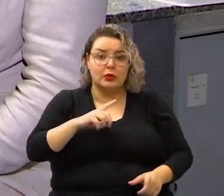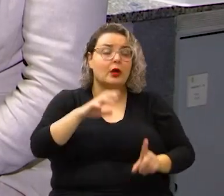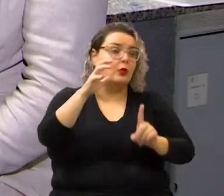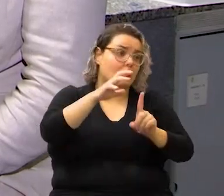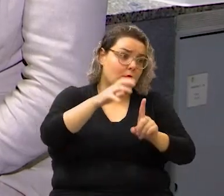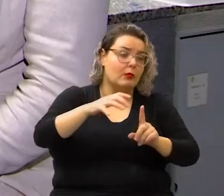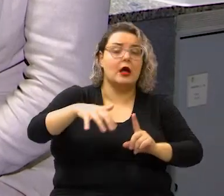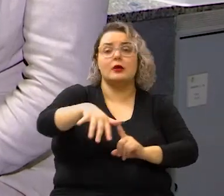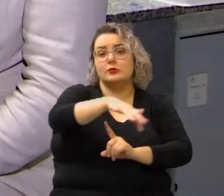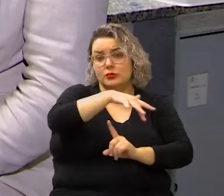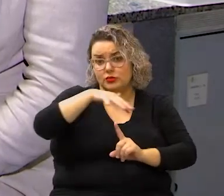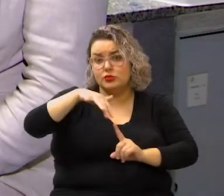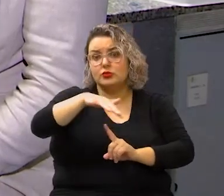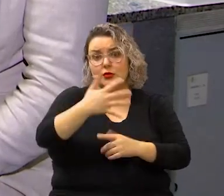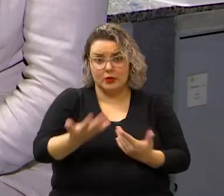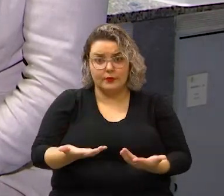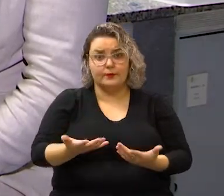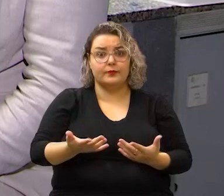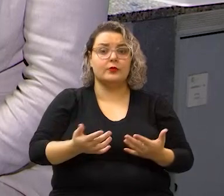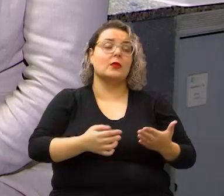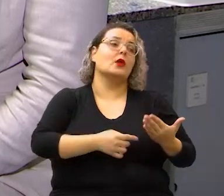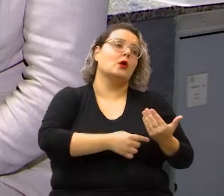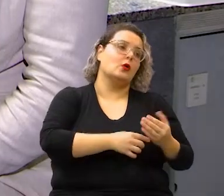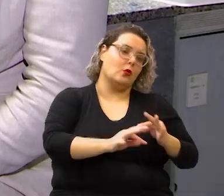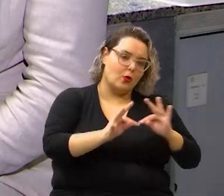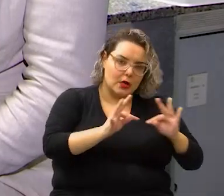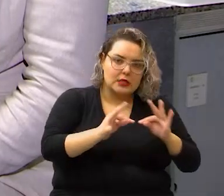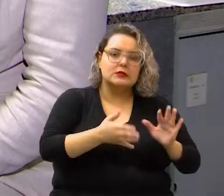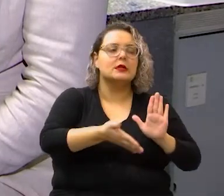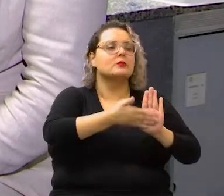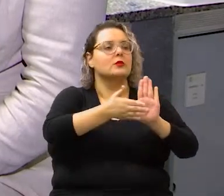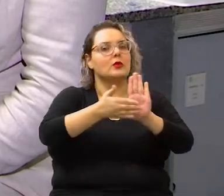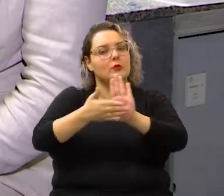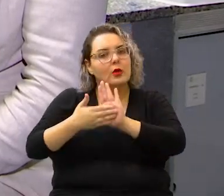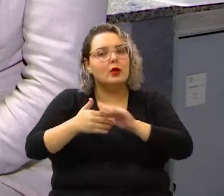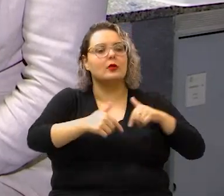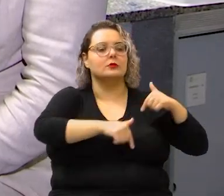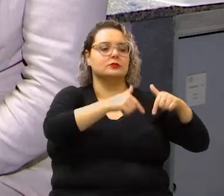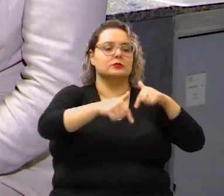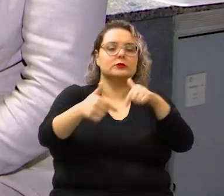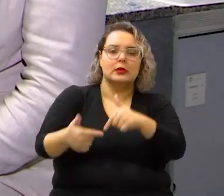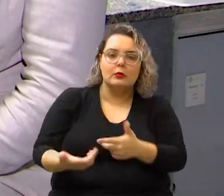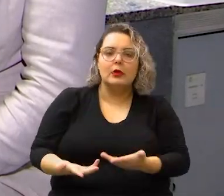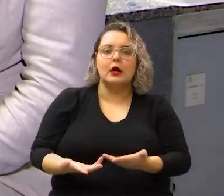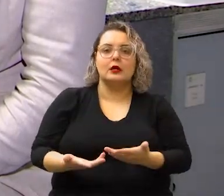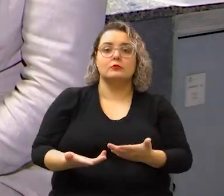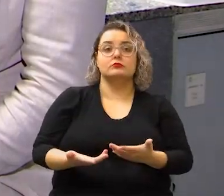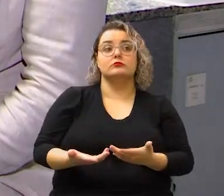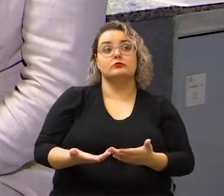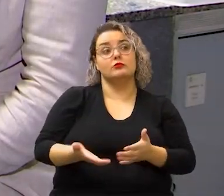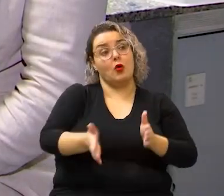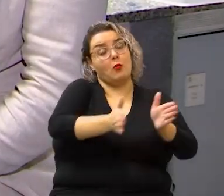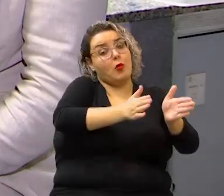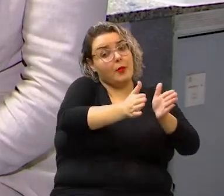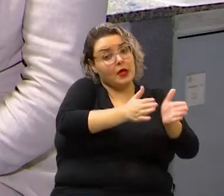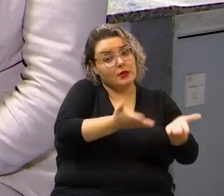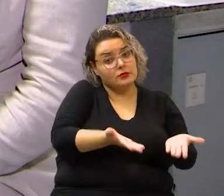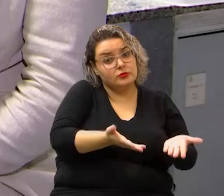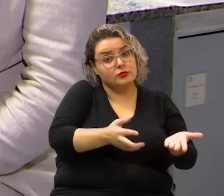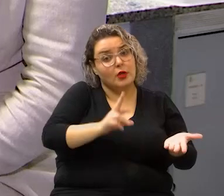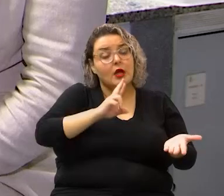isso gera um impacto ambiental que, com as técnicas que a gente tem proposto trabalhar, buscam, de um